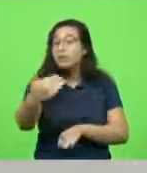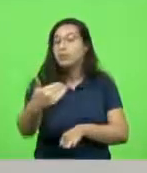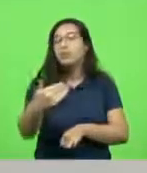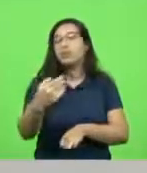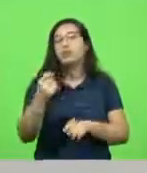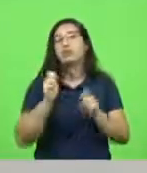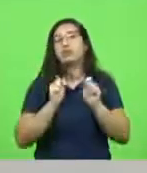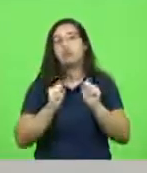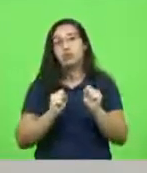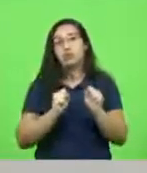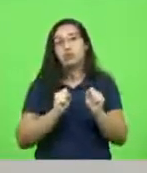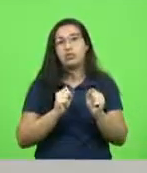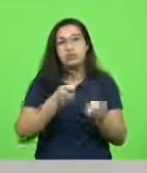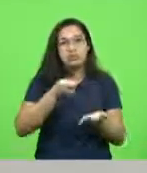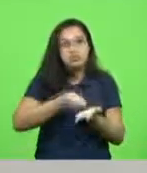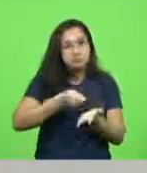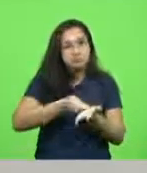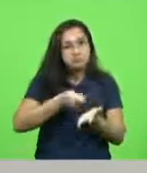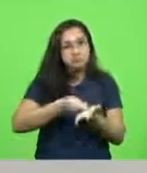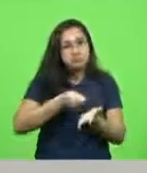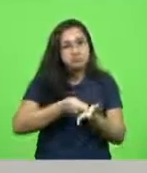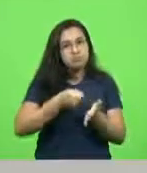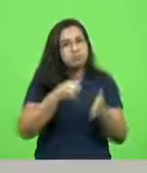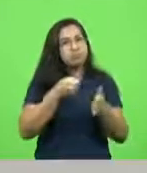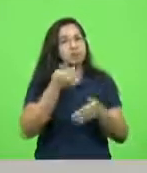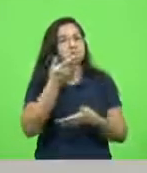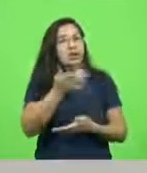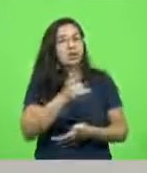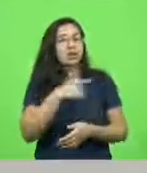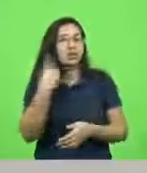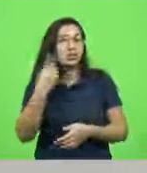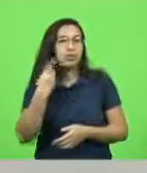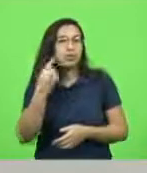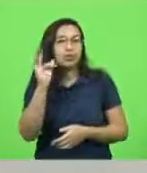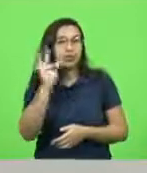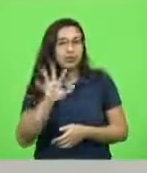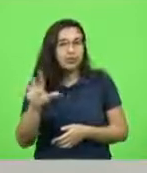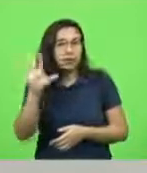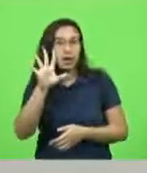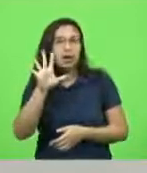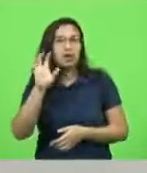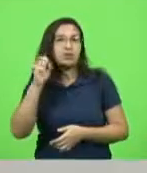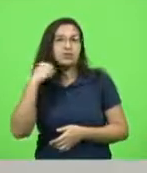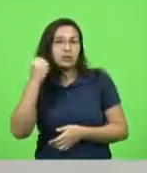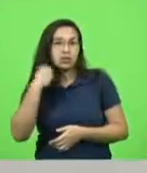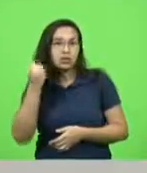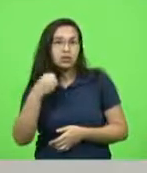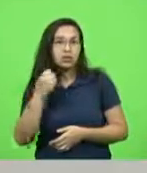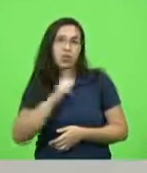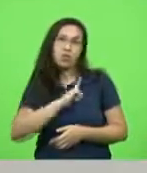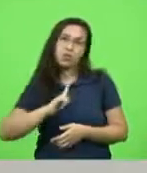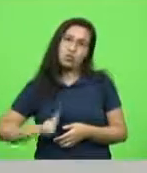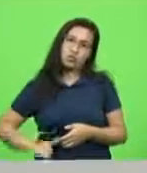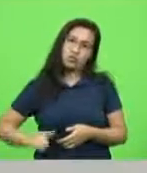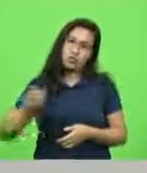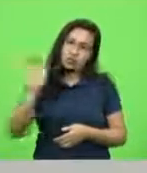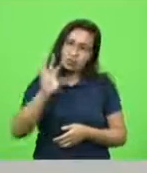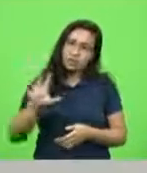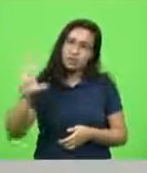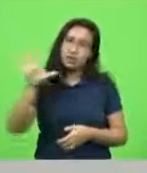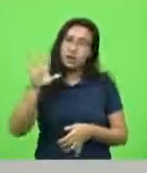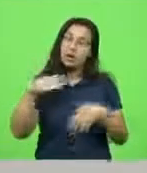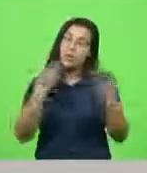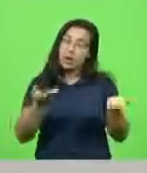cobrar o já tem que cobrar dos deputados federais dos senadores do governo federal que